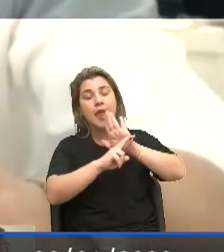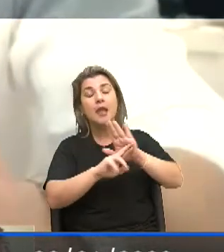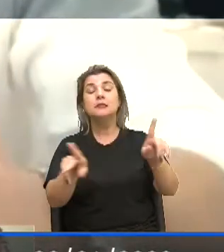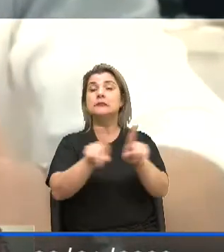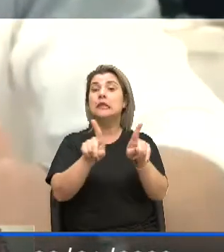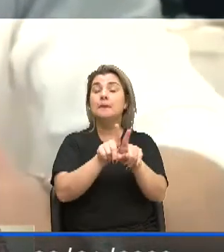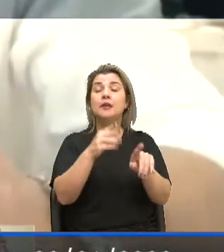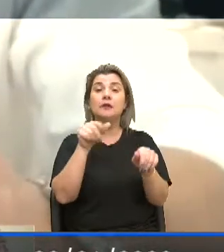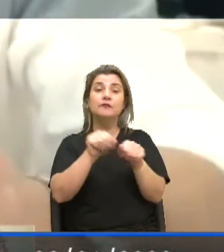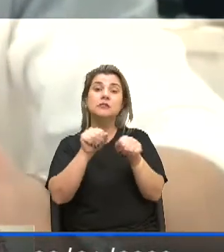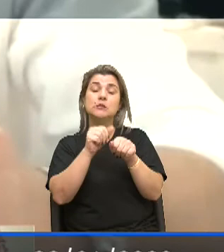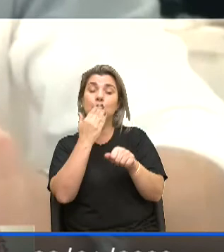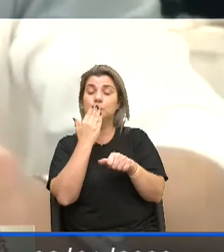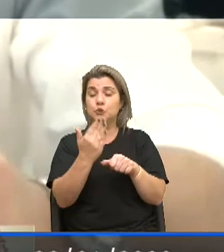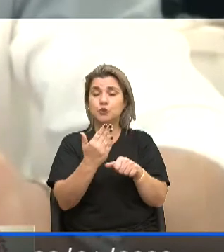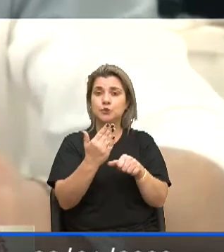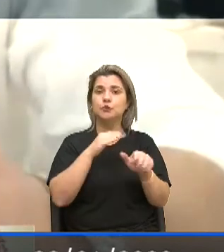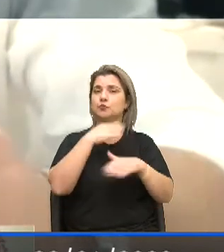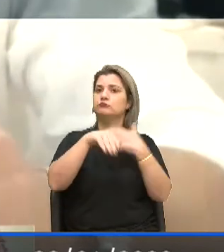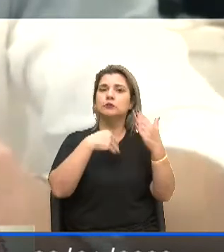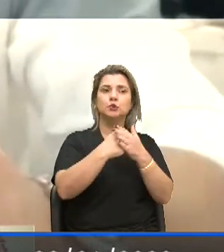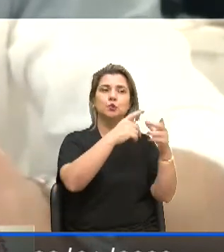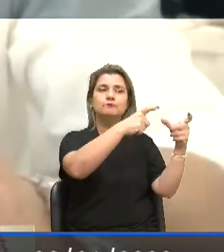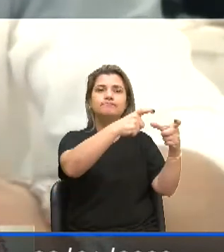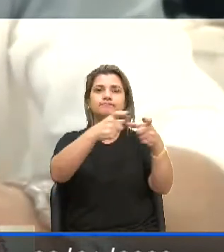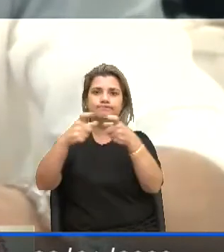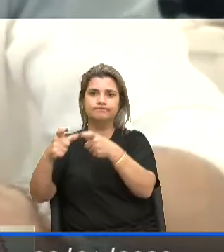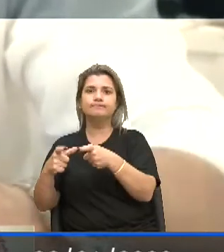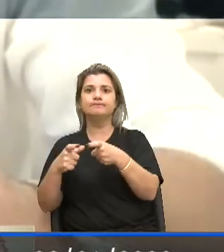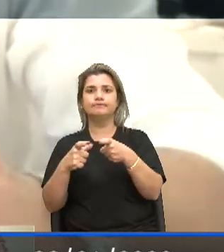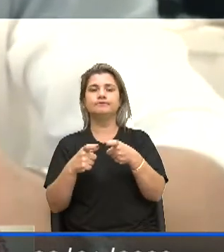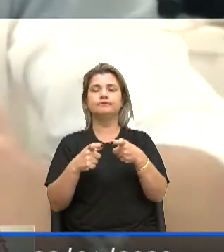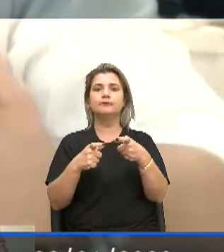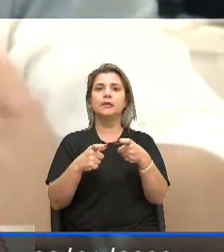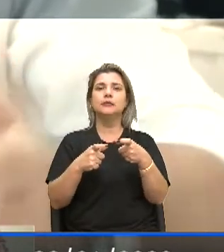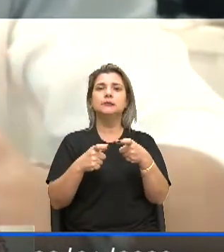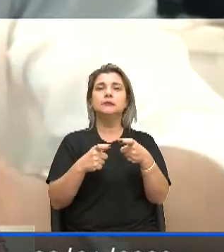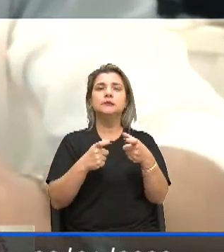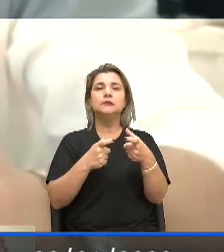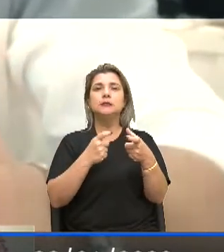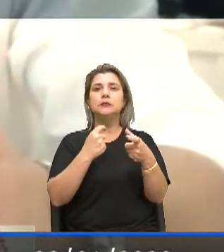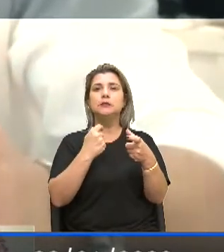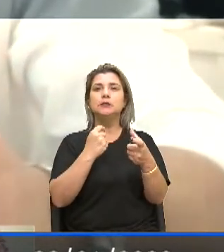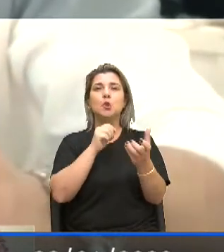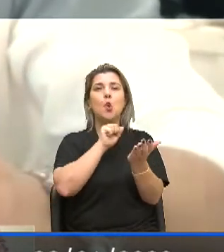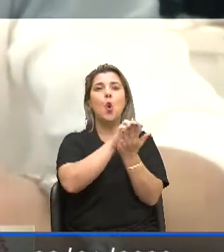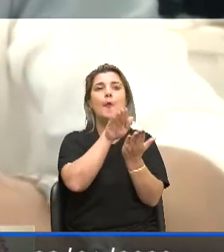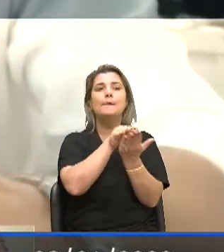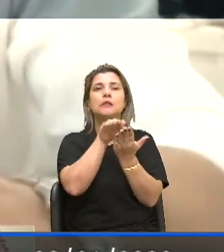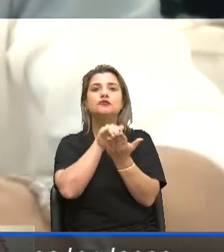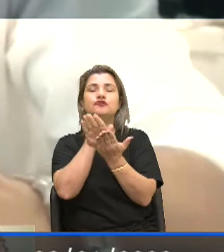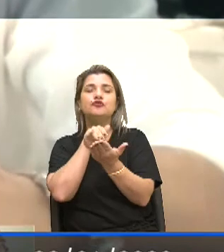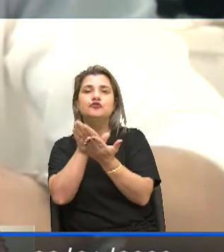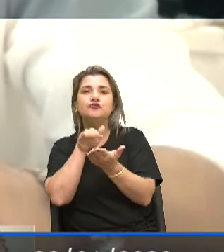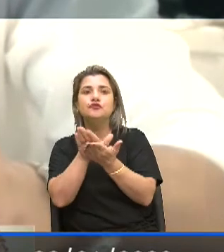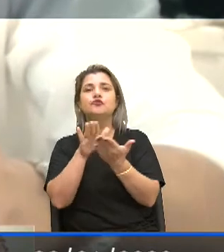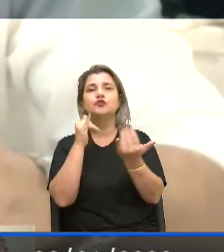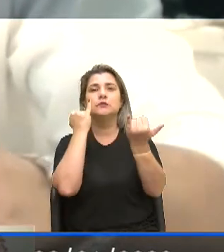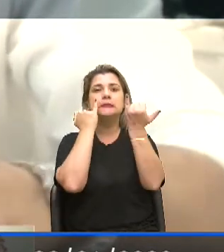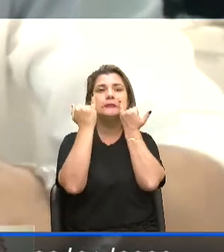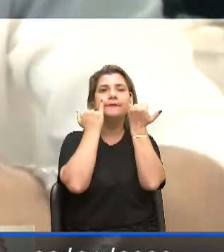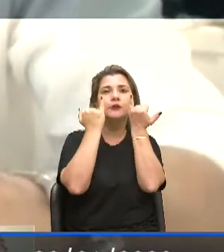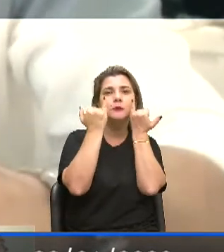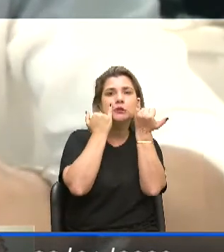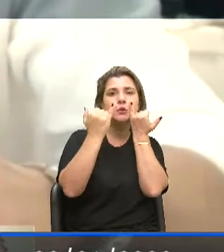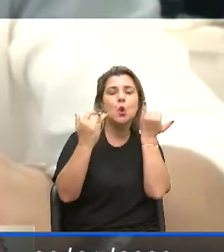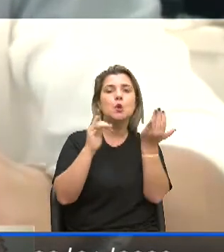pedido a todo o setor para que compartilhe as suas informações com as secretarias